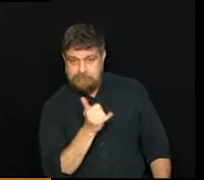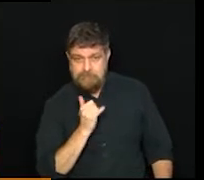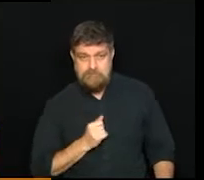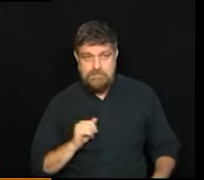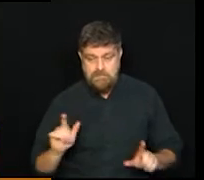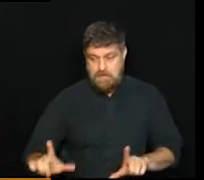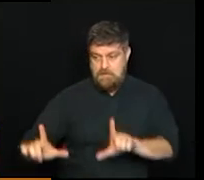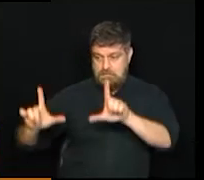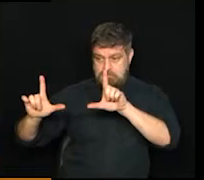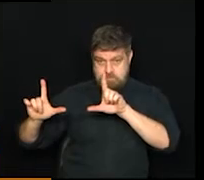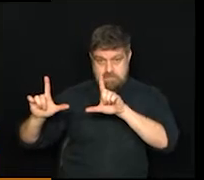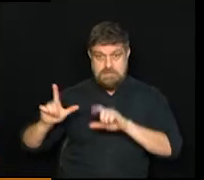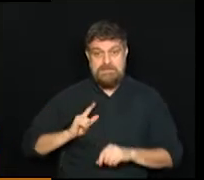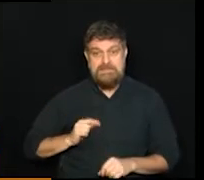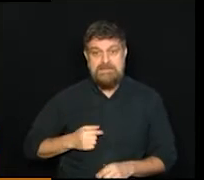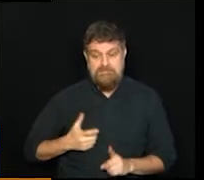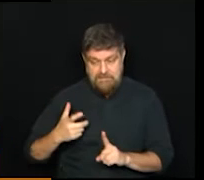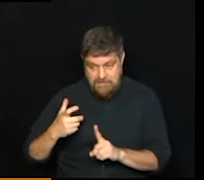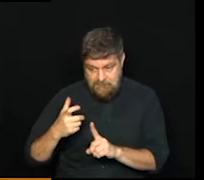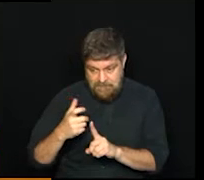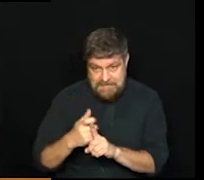capa desse site